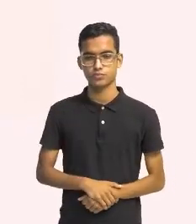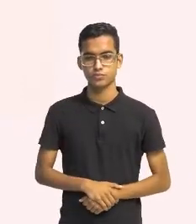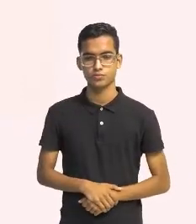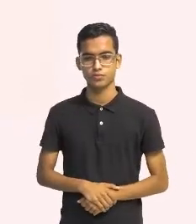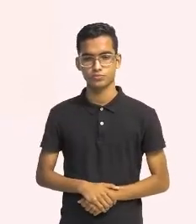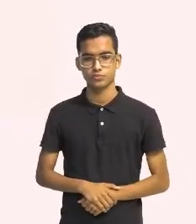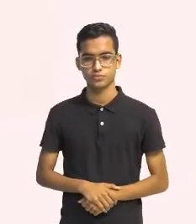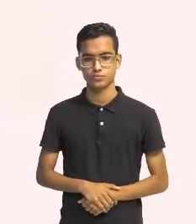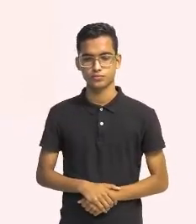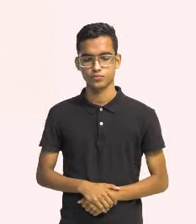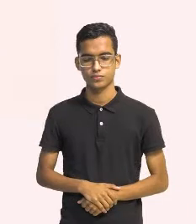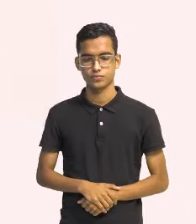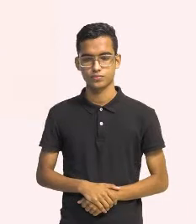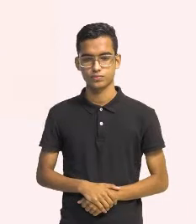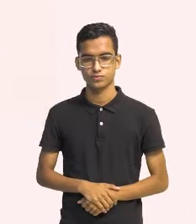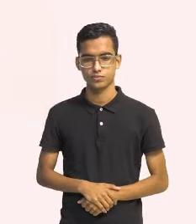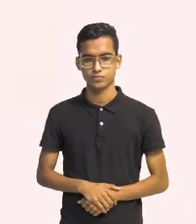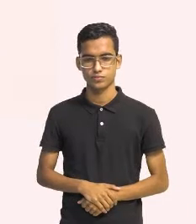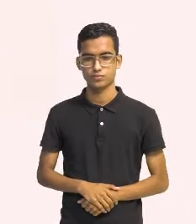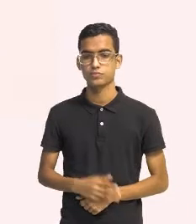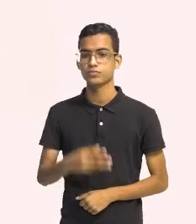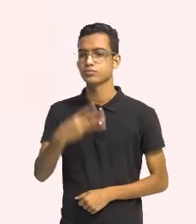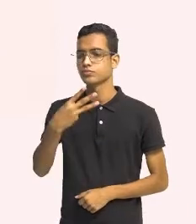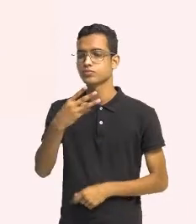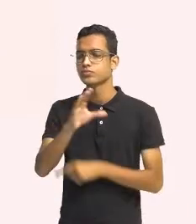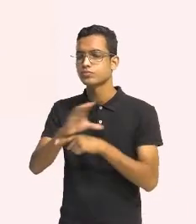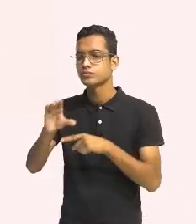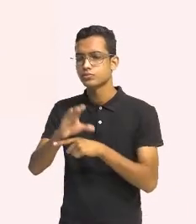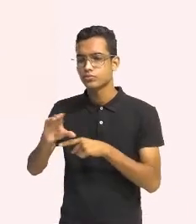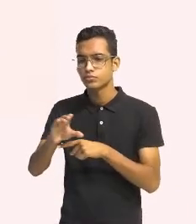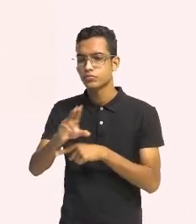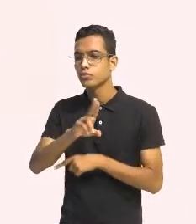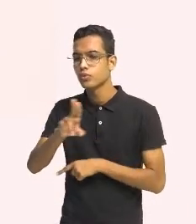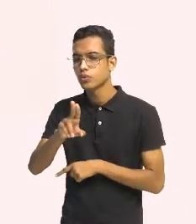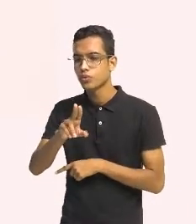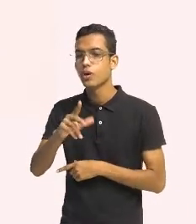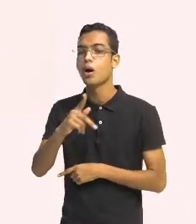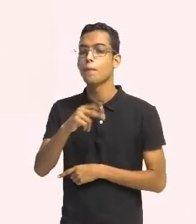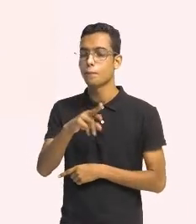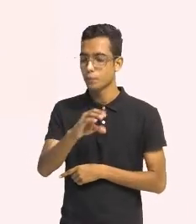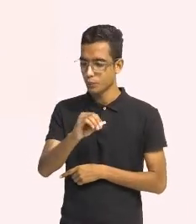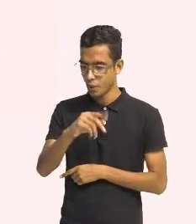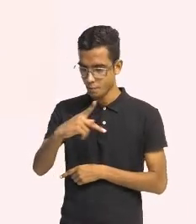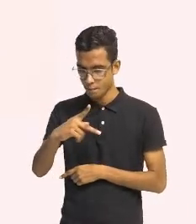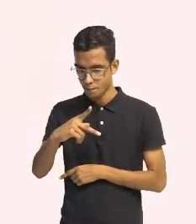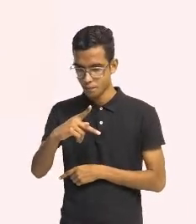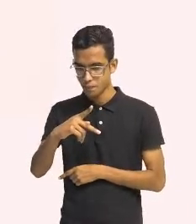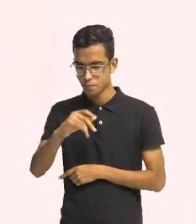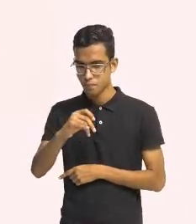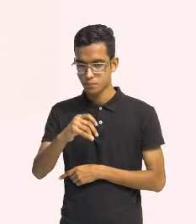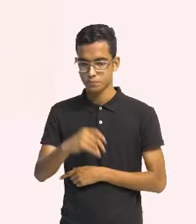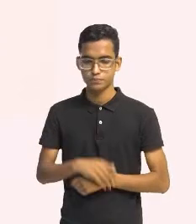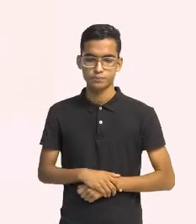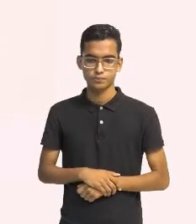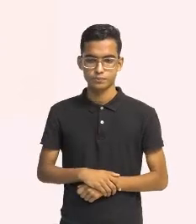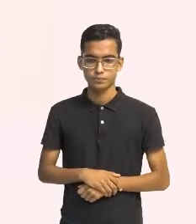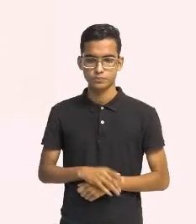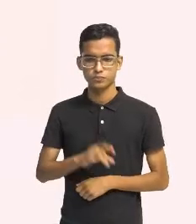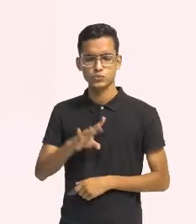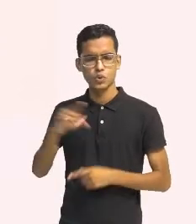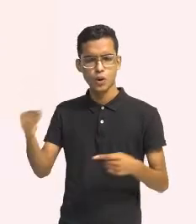na aula anterior. 3 carbonos, prop, somente